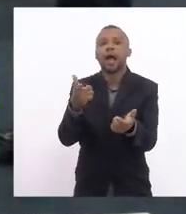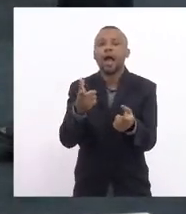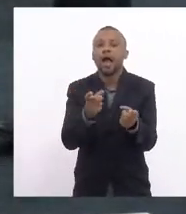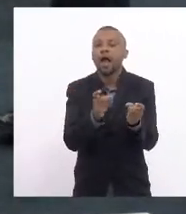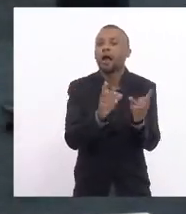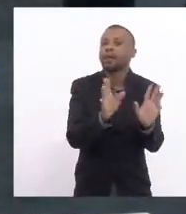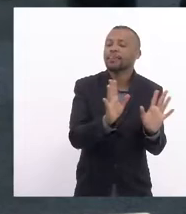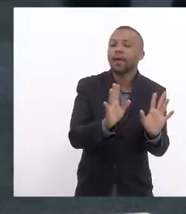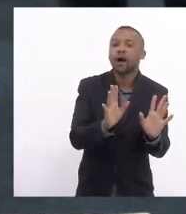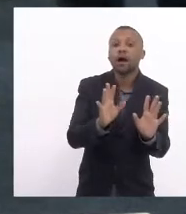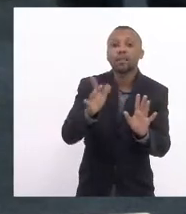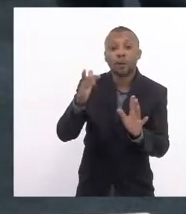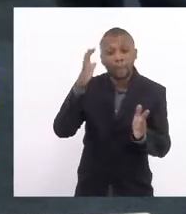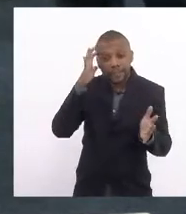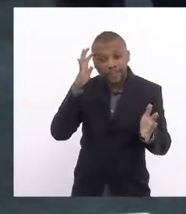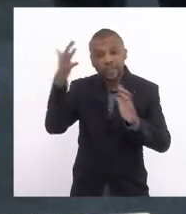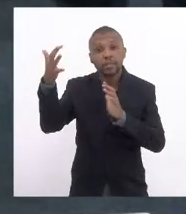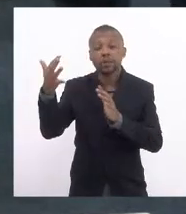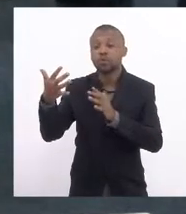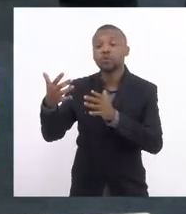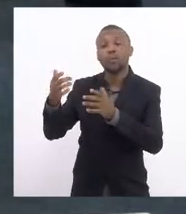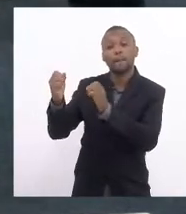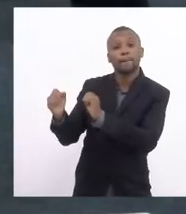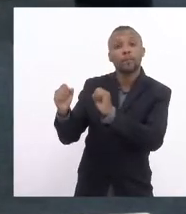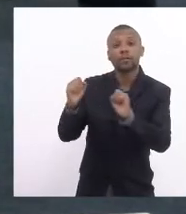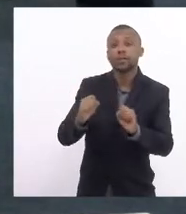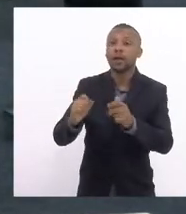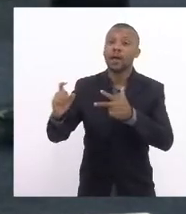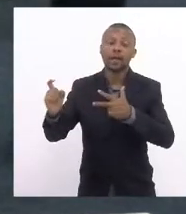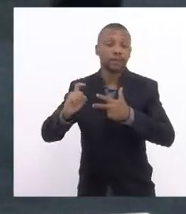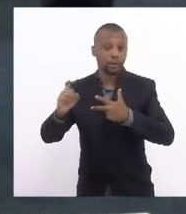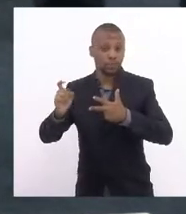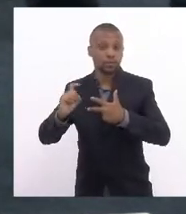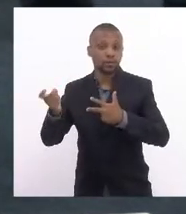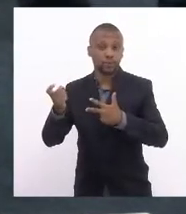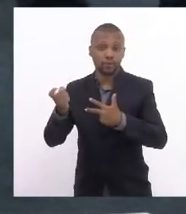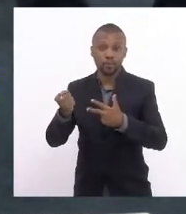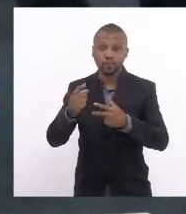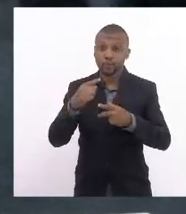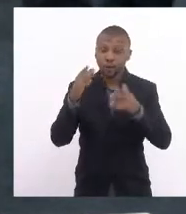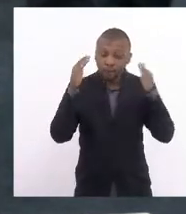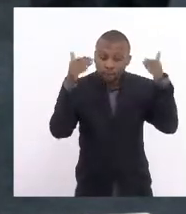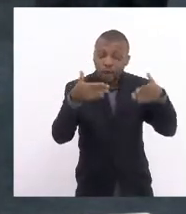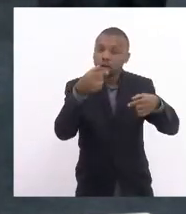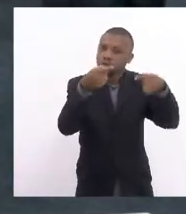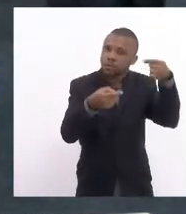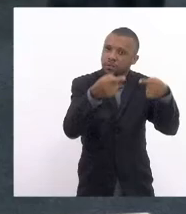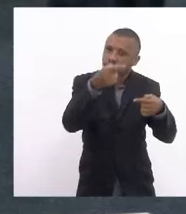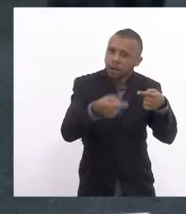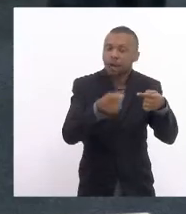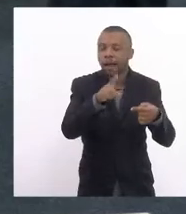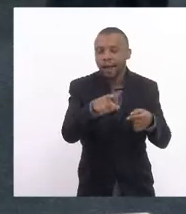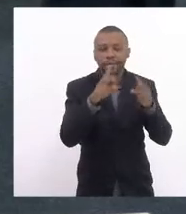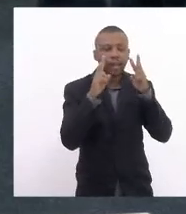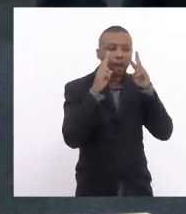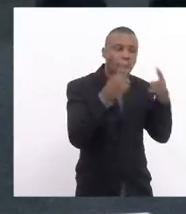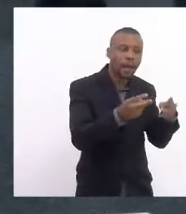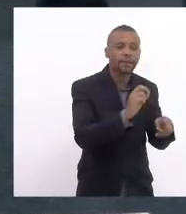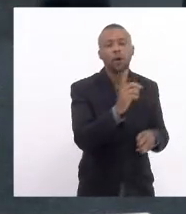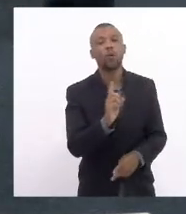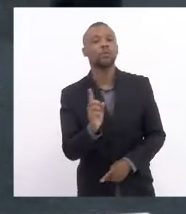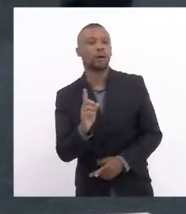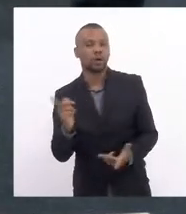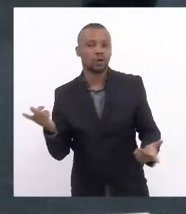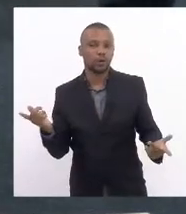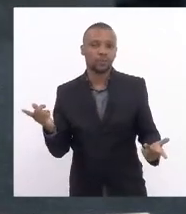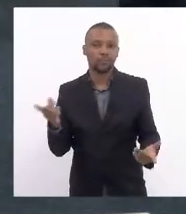executivo. Aqui a gente está discutindo a questão do projeto de lei de tombamento ou destombamento. O que eu quero dizer para vocês,